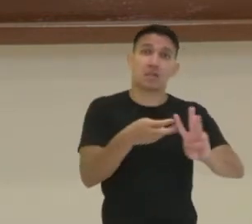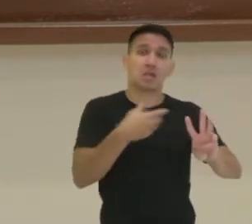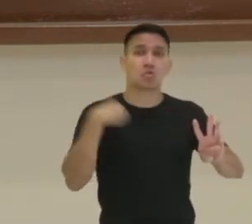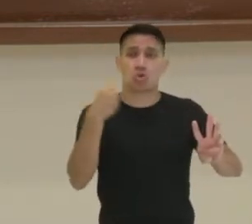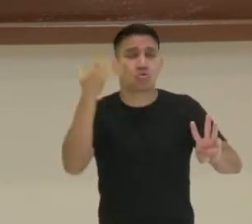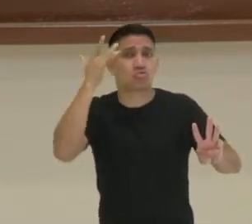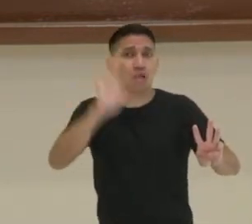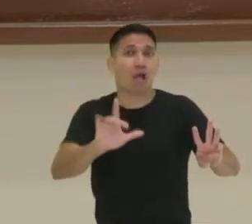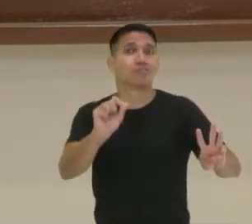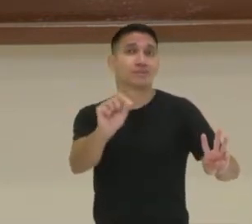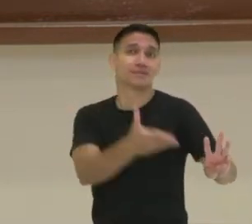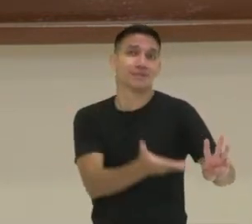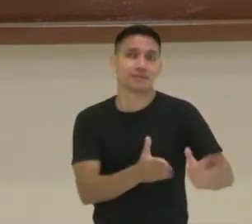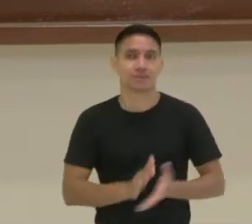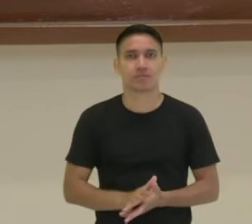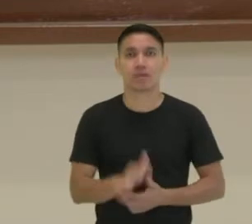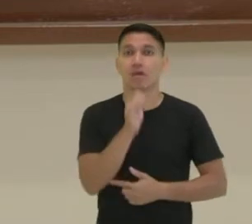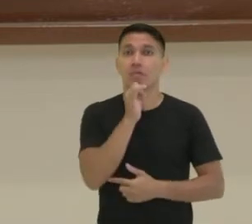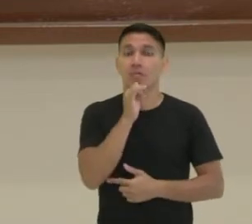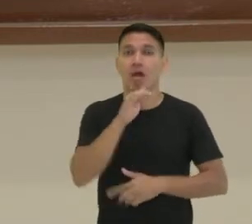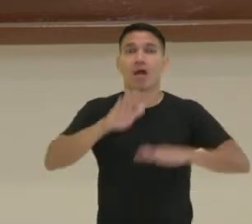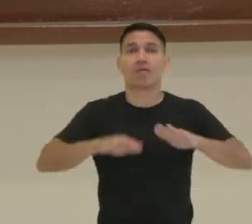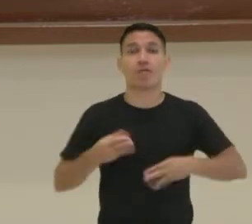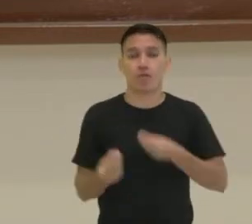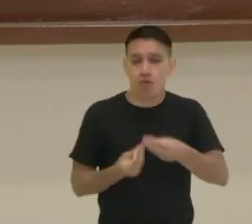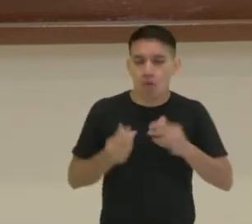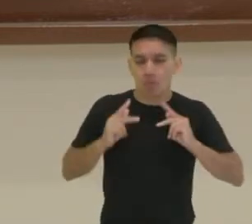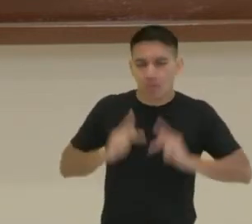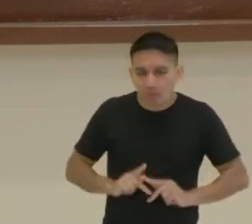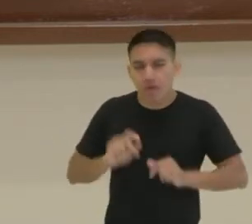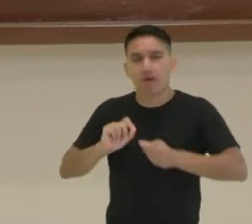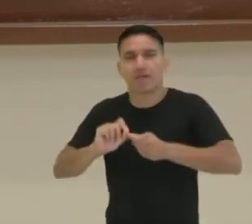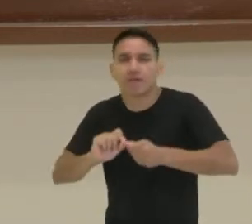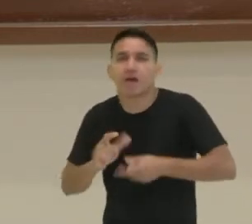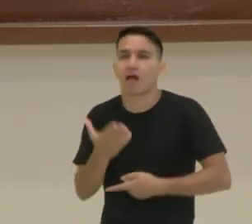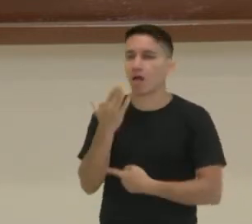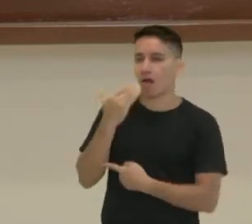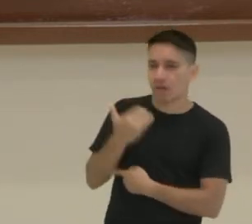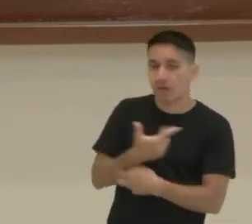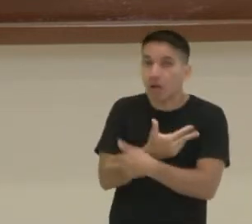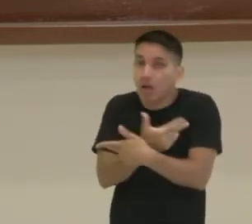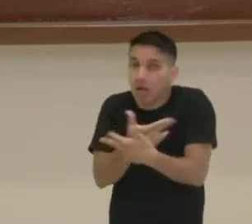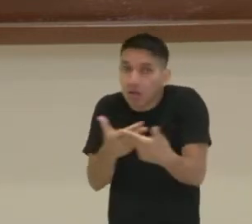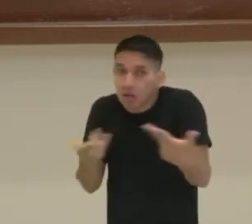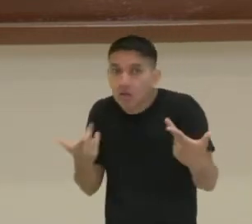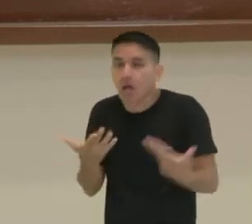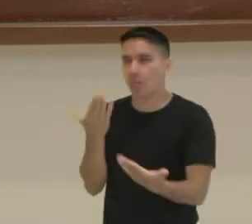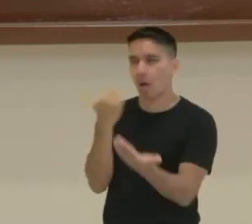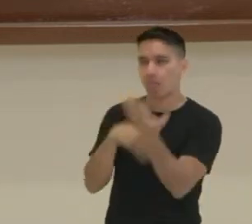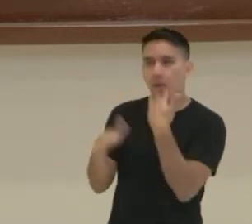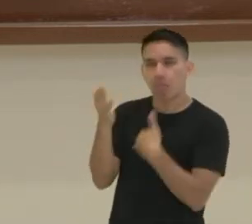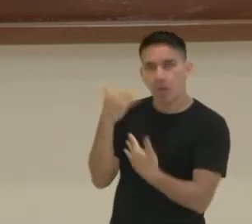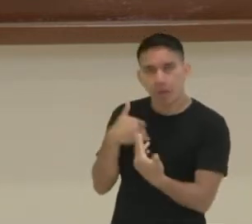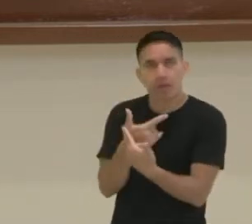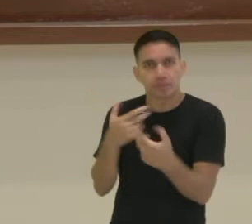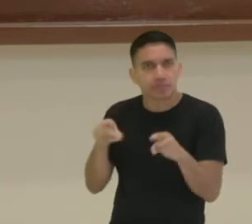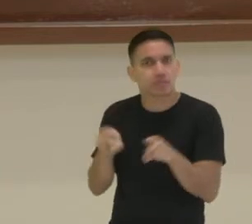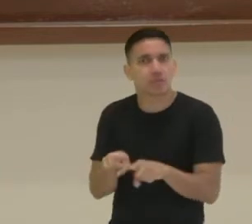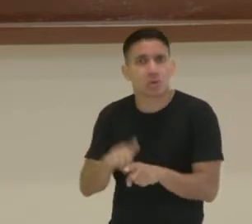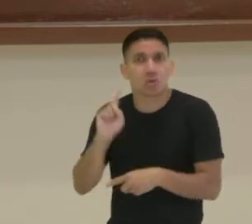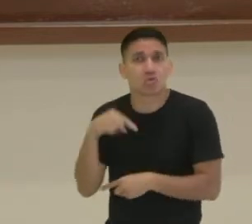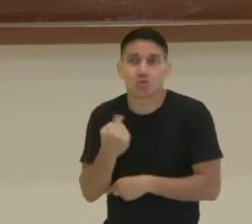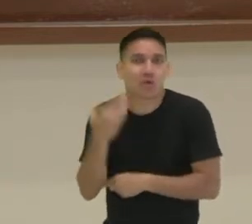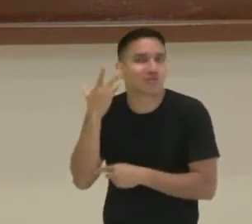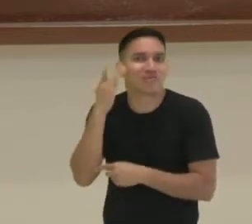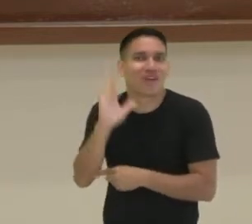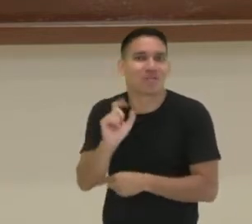sabemos. Né? A maneira como a gente faz o nosso alimento, determinados alimentos que nós consumimos, e nós nem